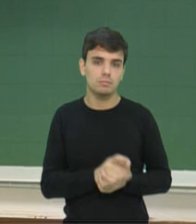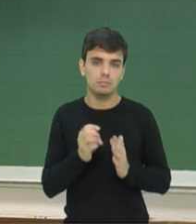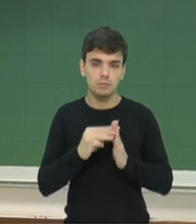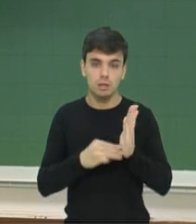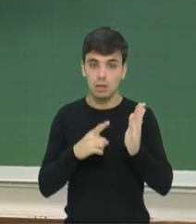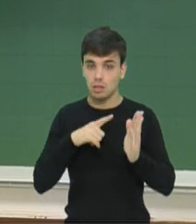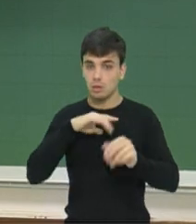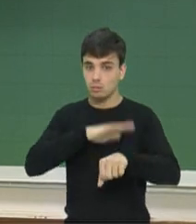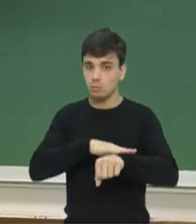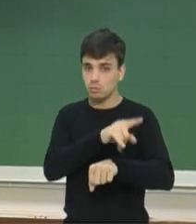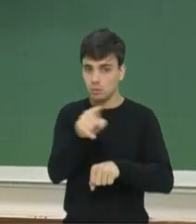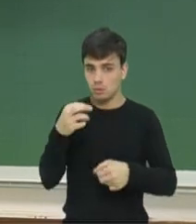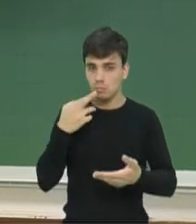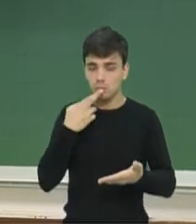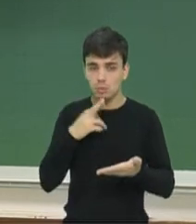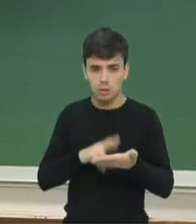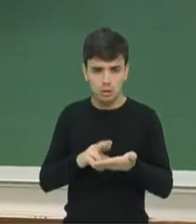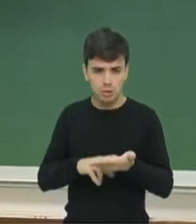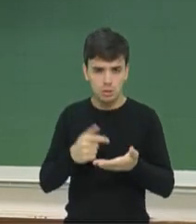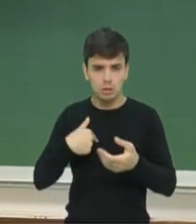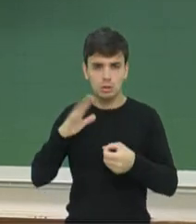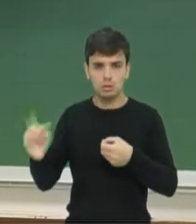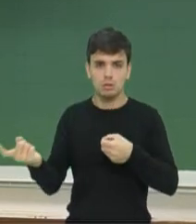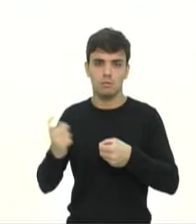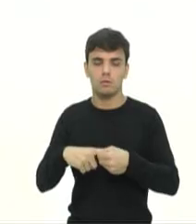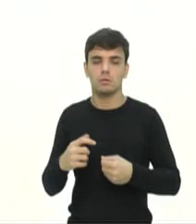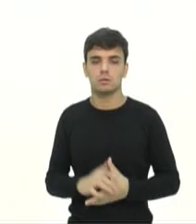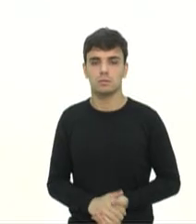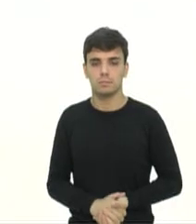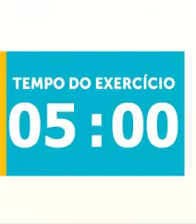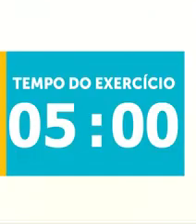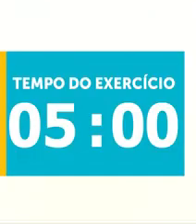Vamos ter um tempinho para realizar esse exercício também e já já voltamos.